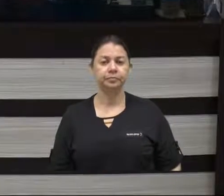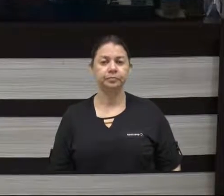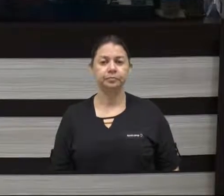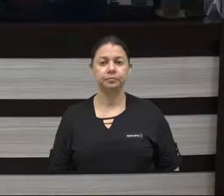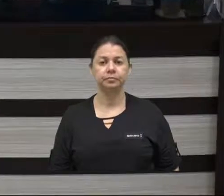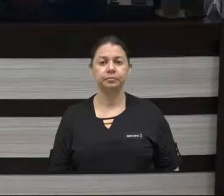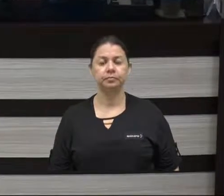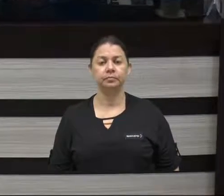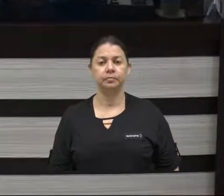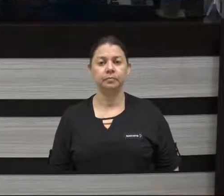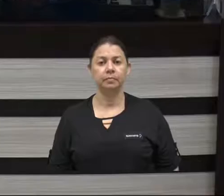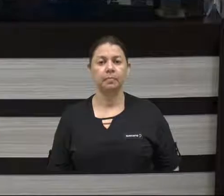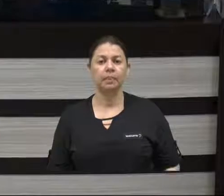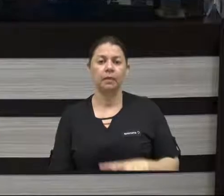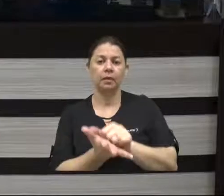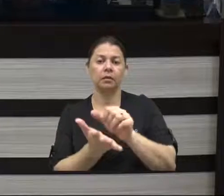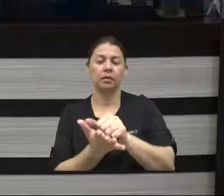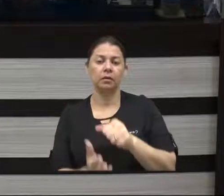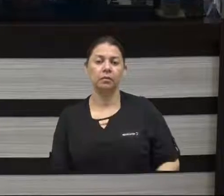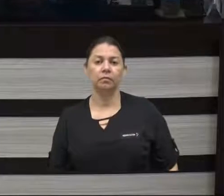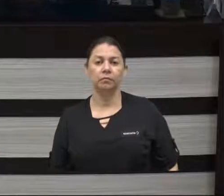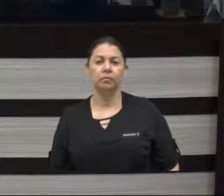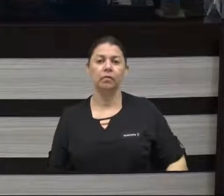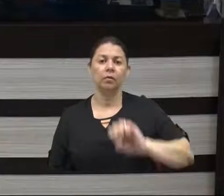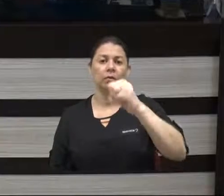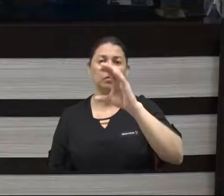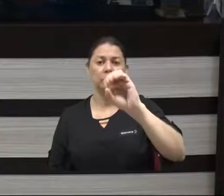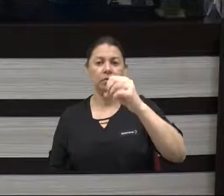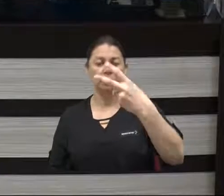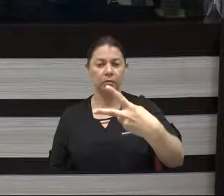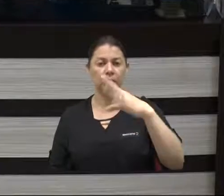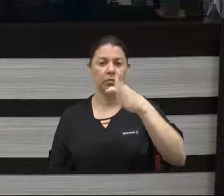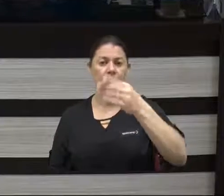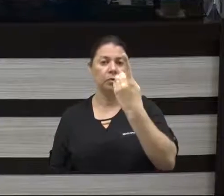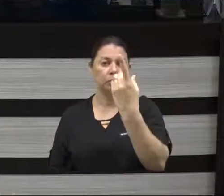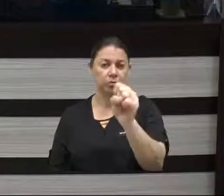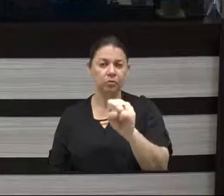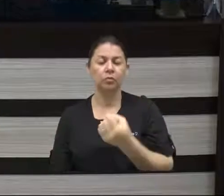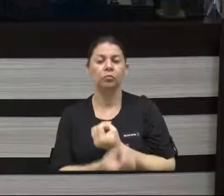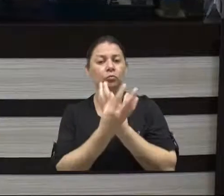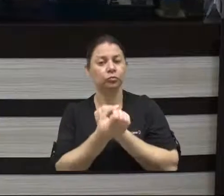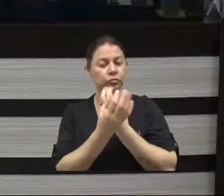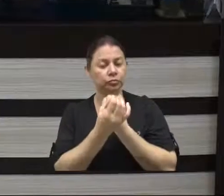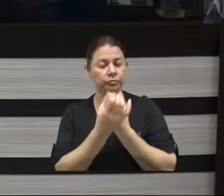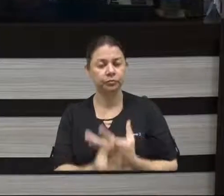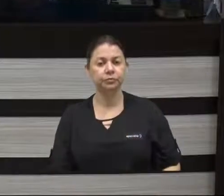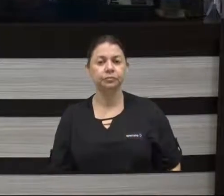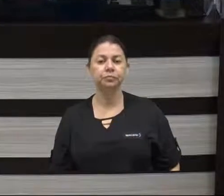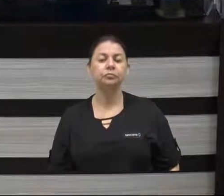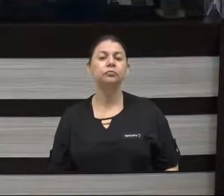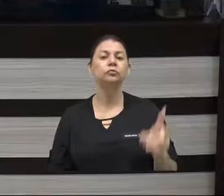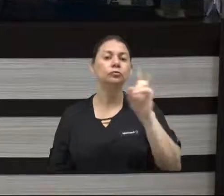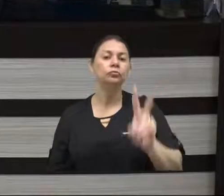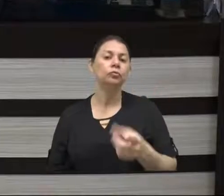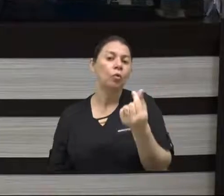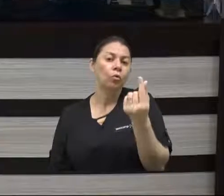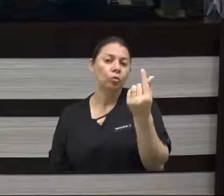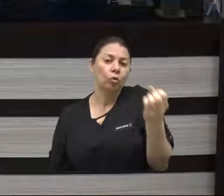executivo. Requerimento número 802/2018 requer informações do Poder Executivo sobre os valores gastos